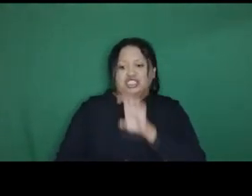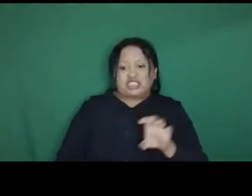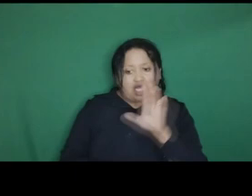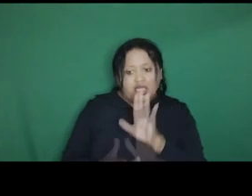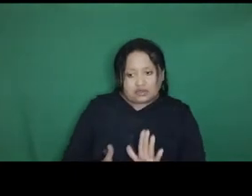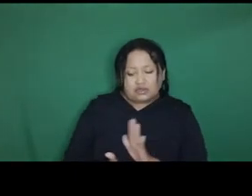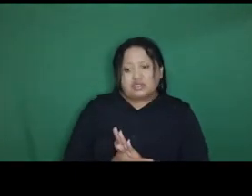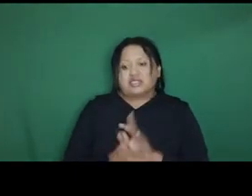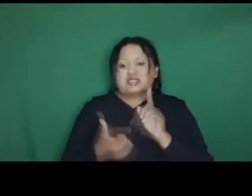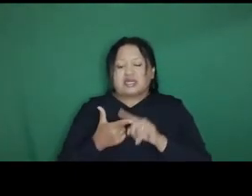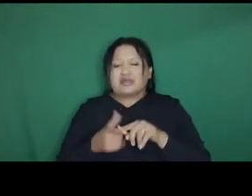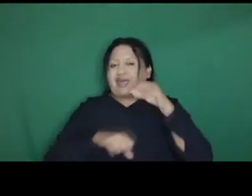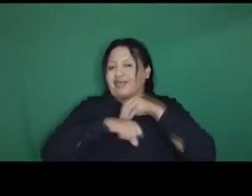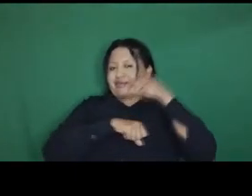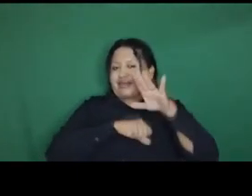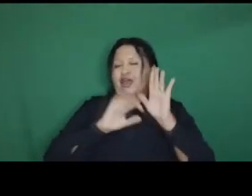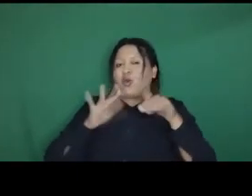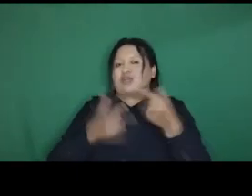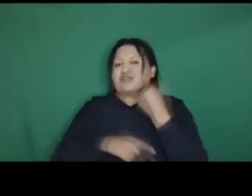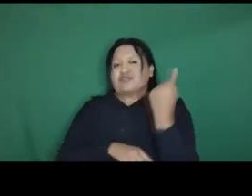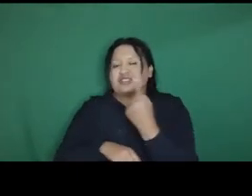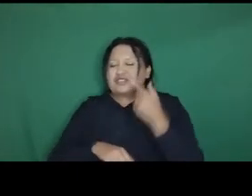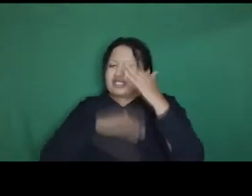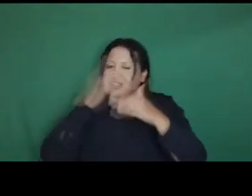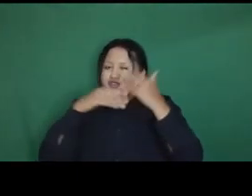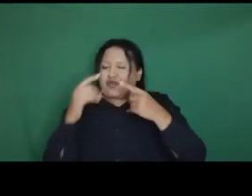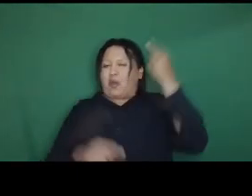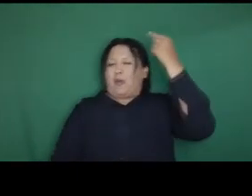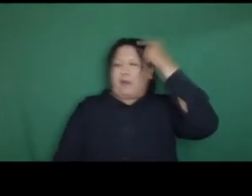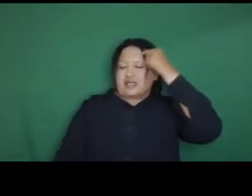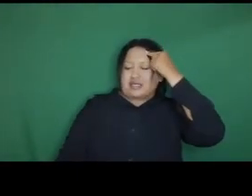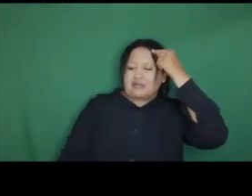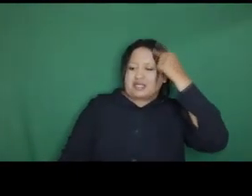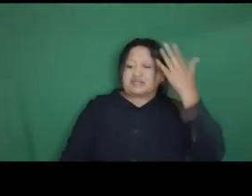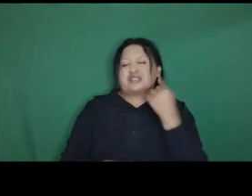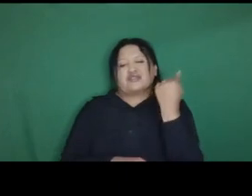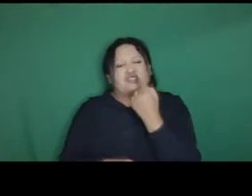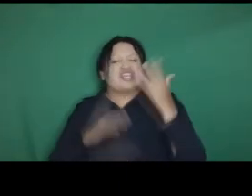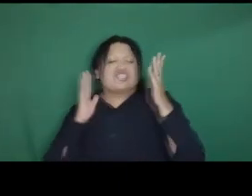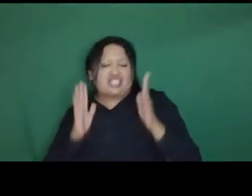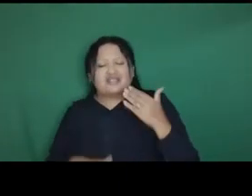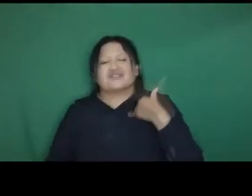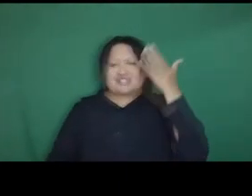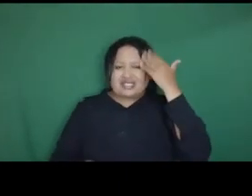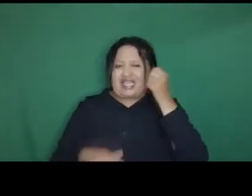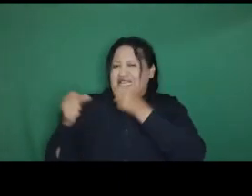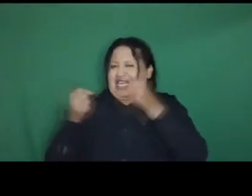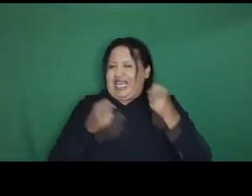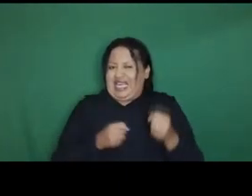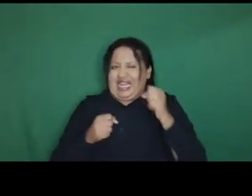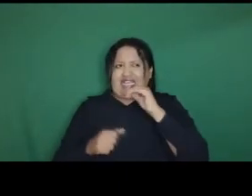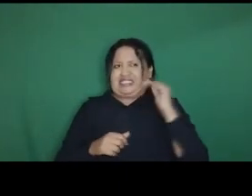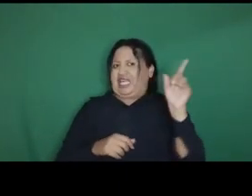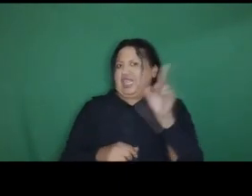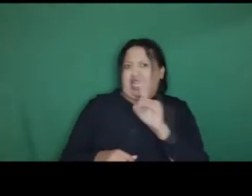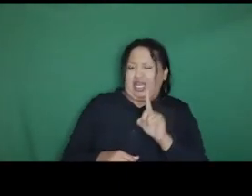e que traz estado tá também para dar dica para quando vocês forem né desenvolvendo o pensamento que você já Olha eu sei